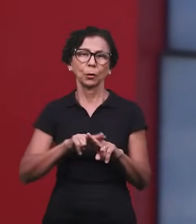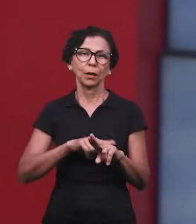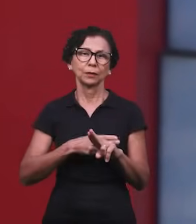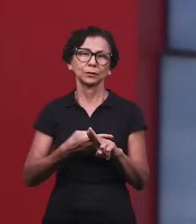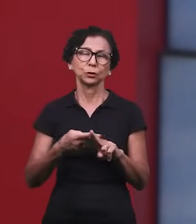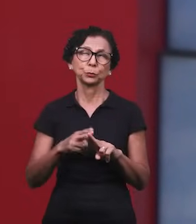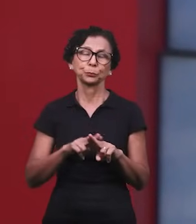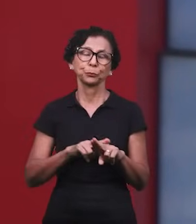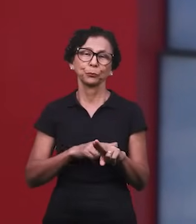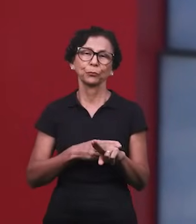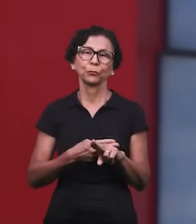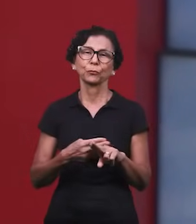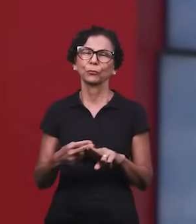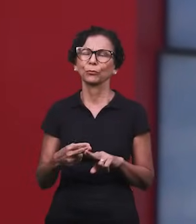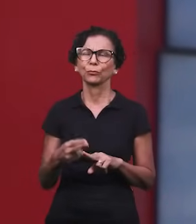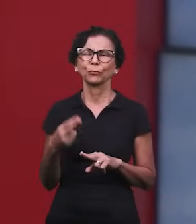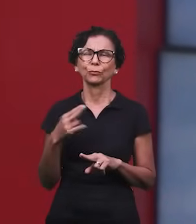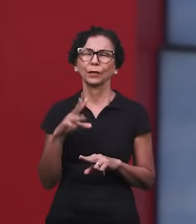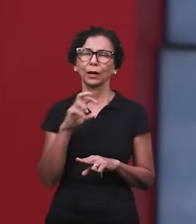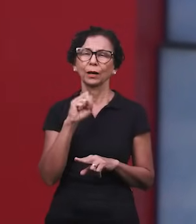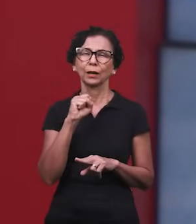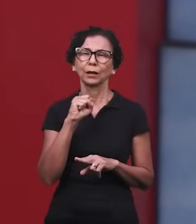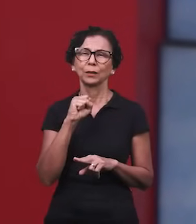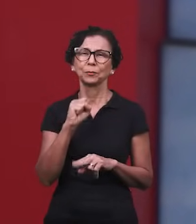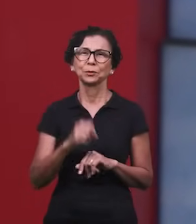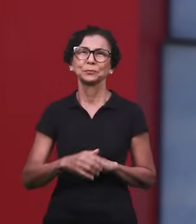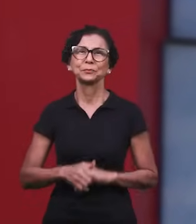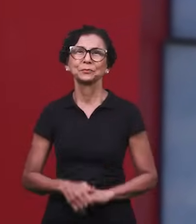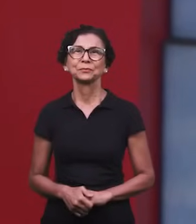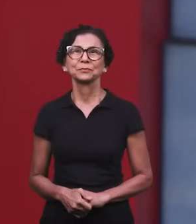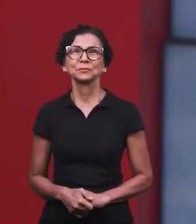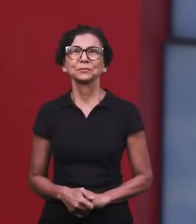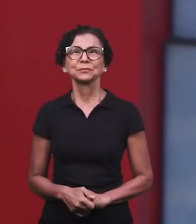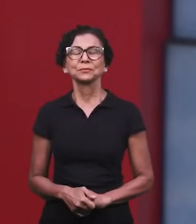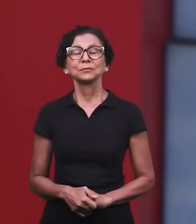das coisas que sempre me satisfez muito, né?